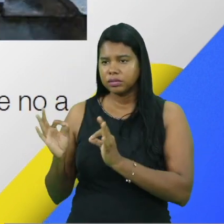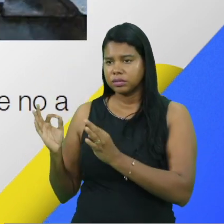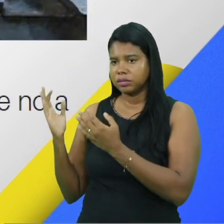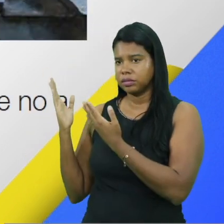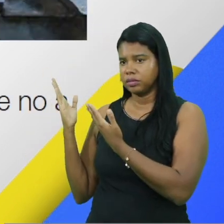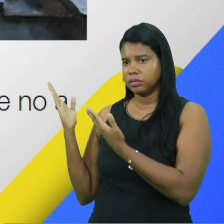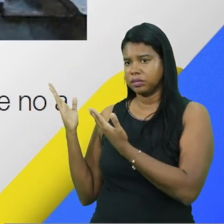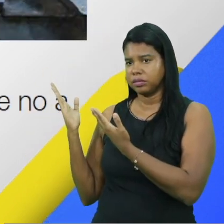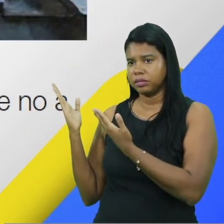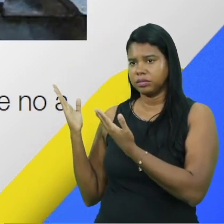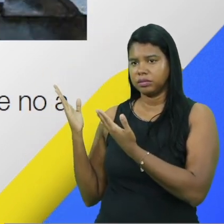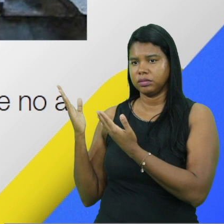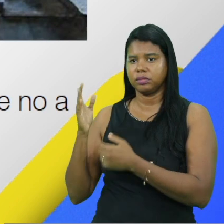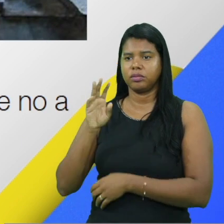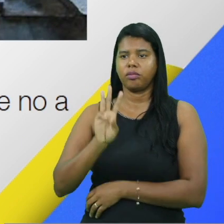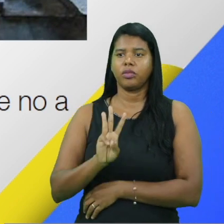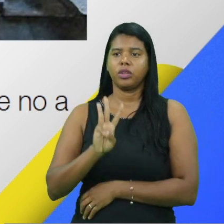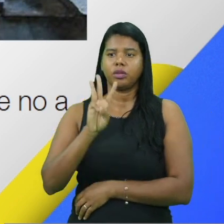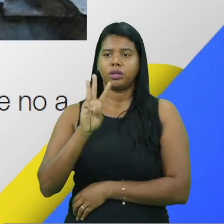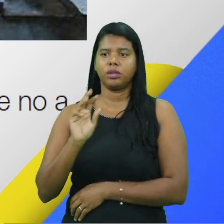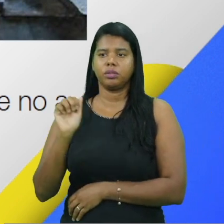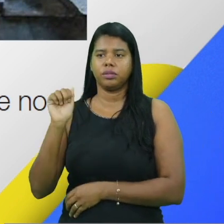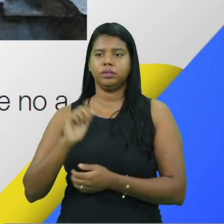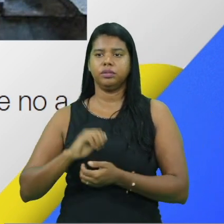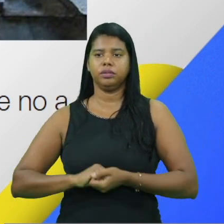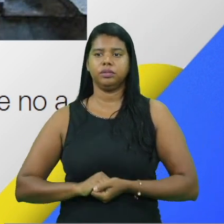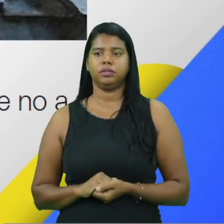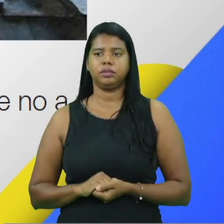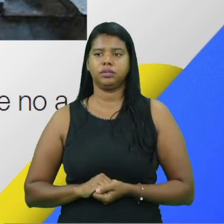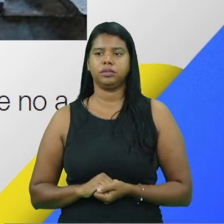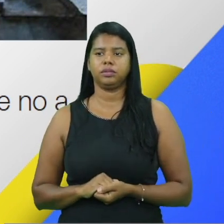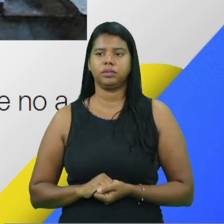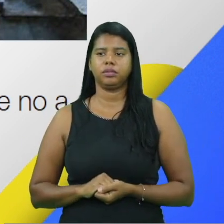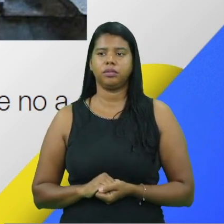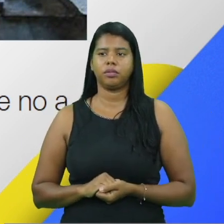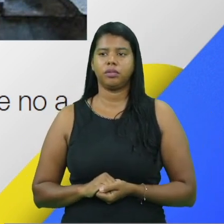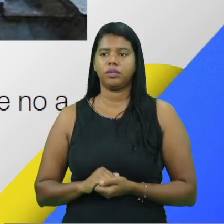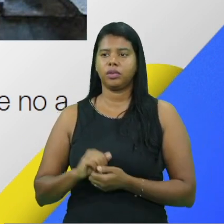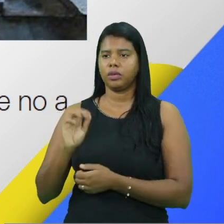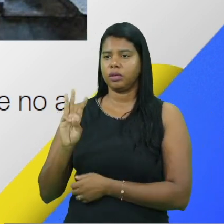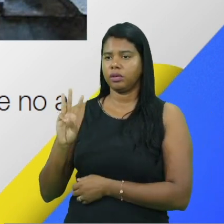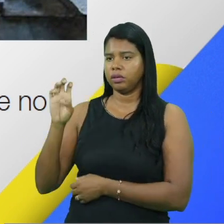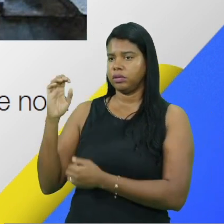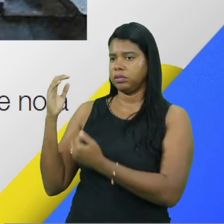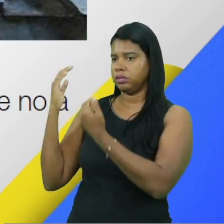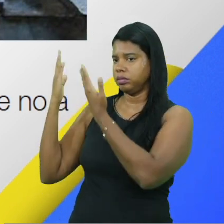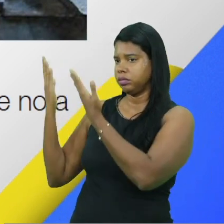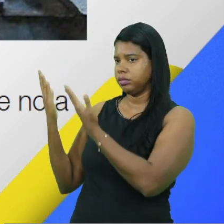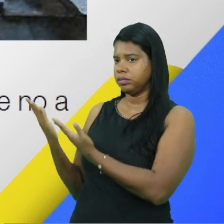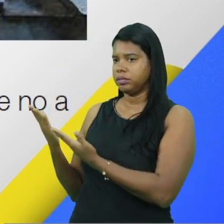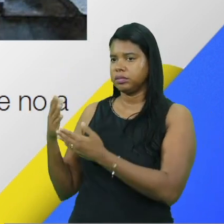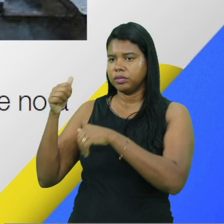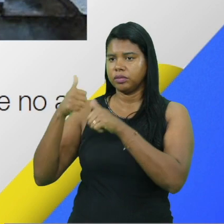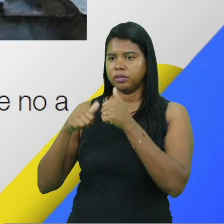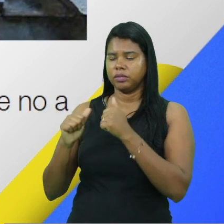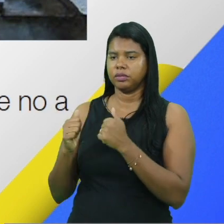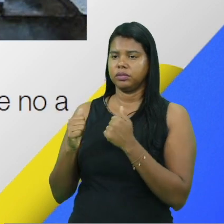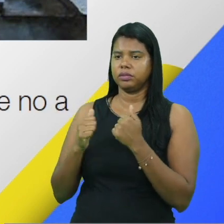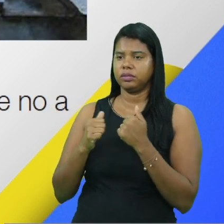kern no W e no A, com kern no W e no A, como você pode verificar aí na